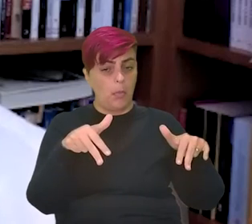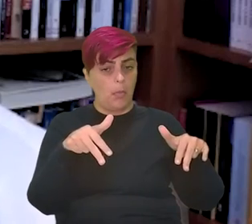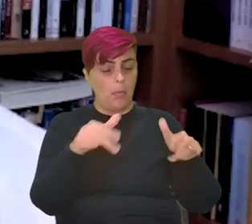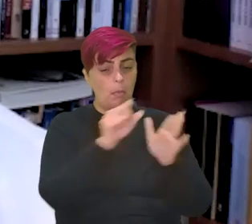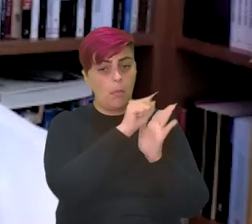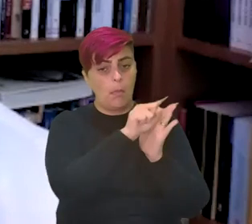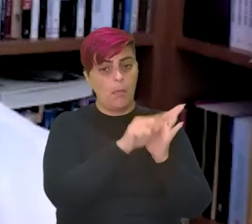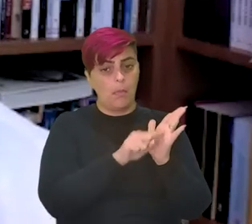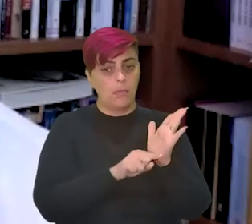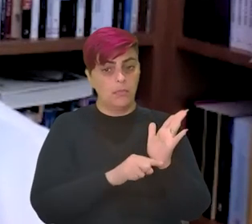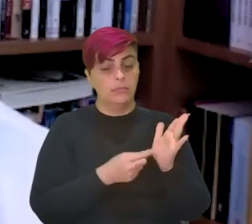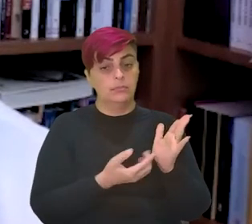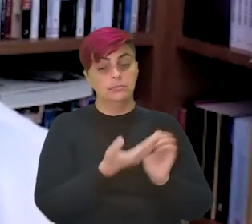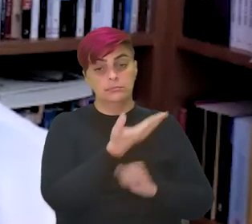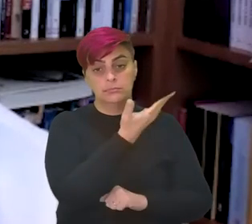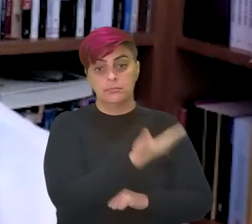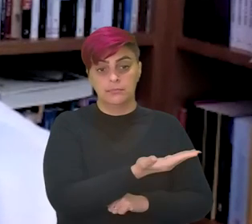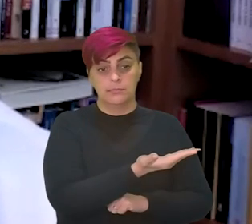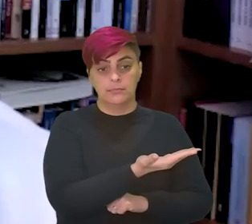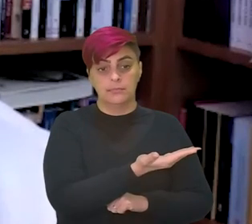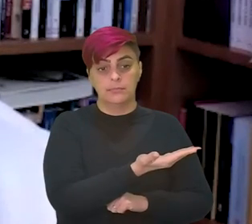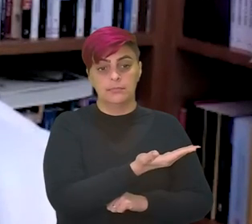etnográficos que